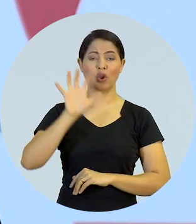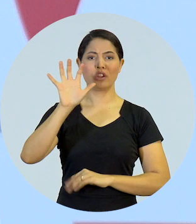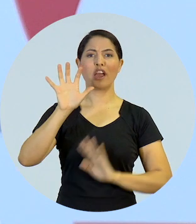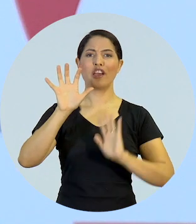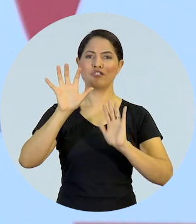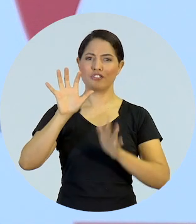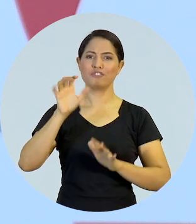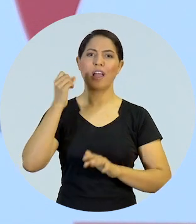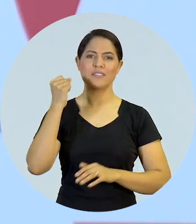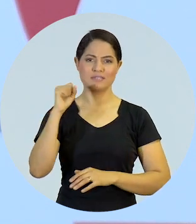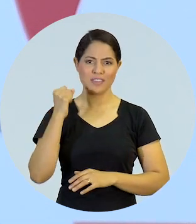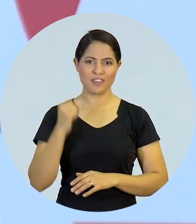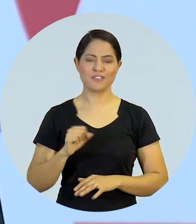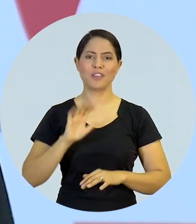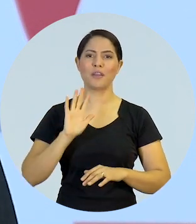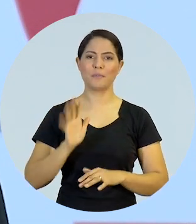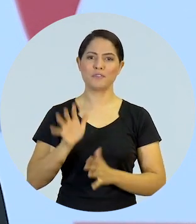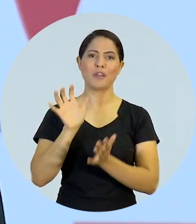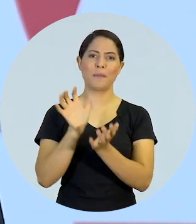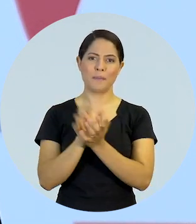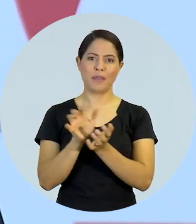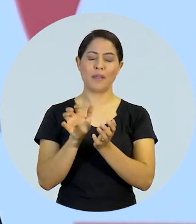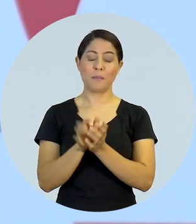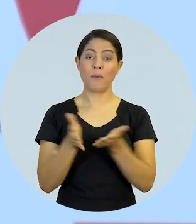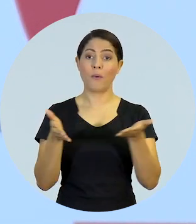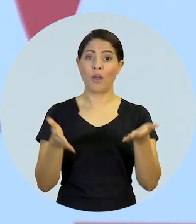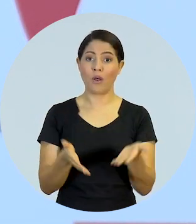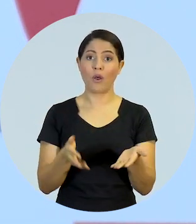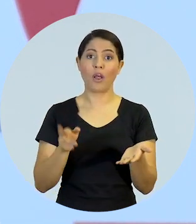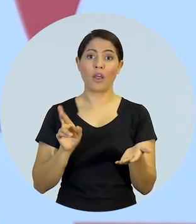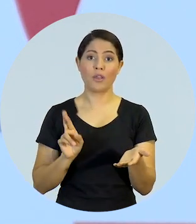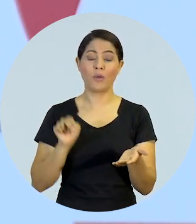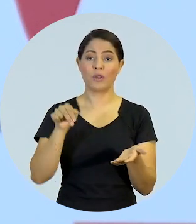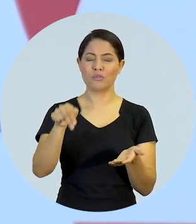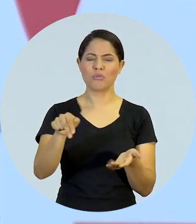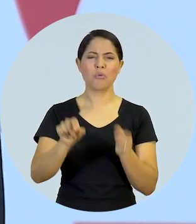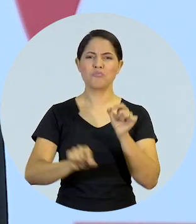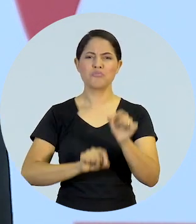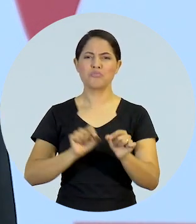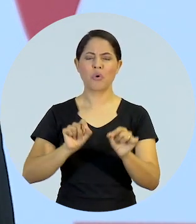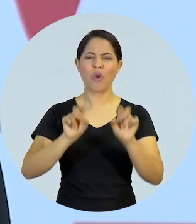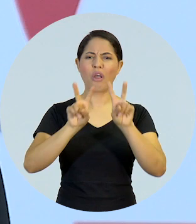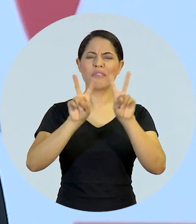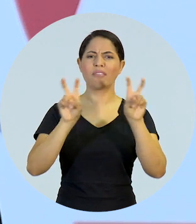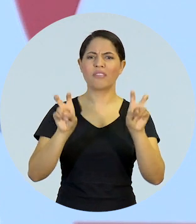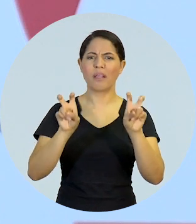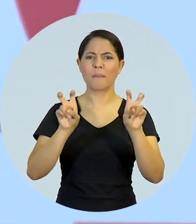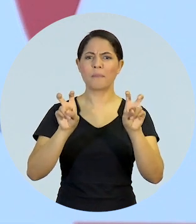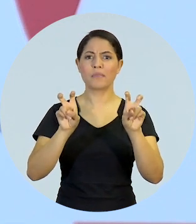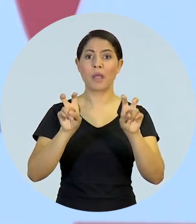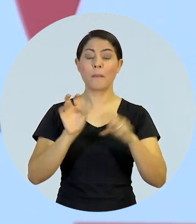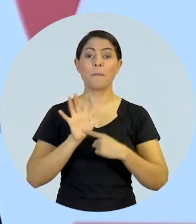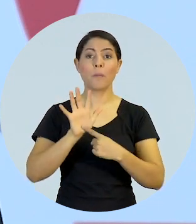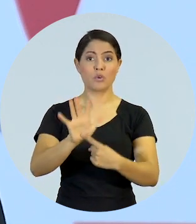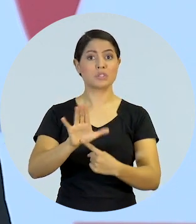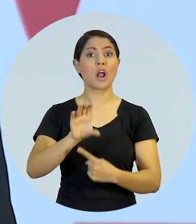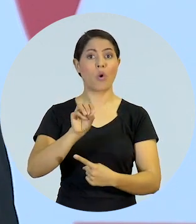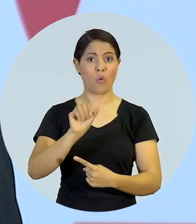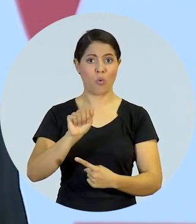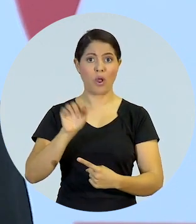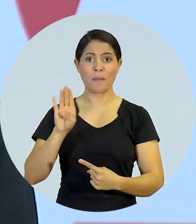Já participamos em Sergipe, Pernambuco, Rio Grande do Norte. A importância é colocar a OAB como um